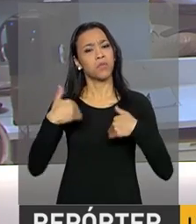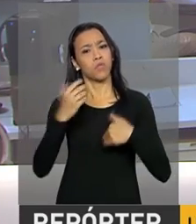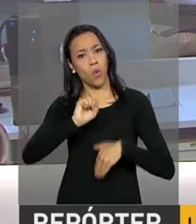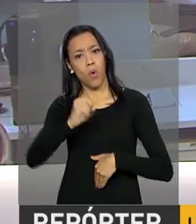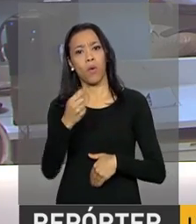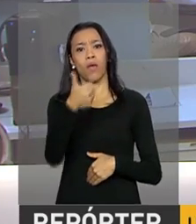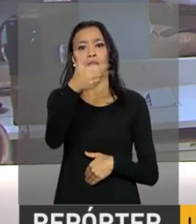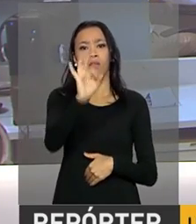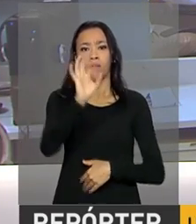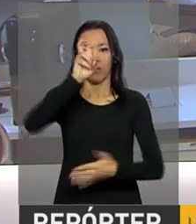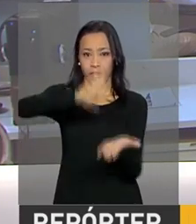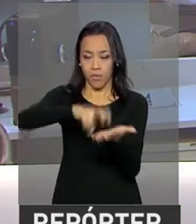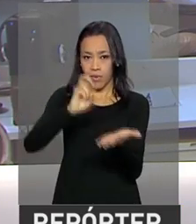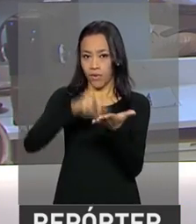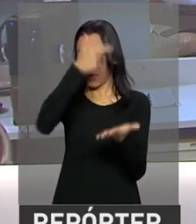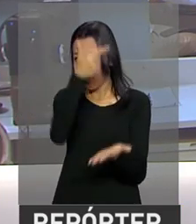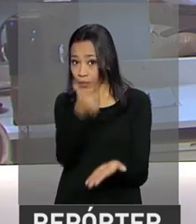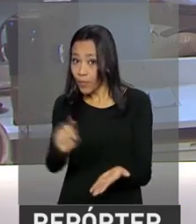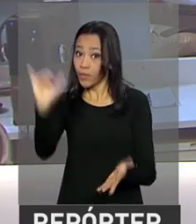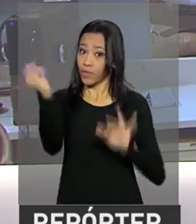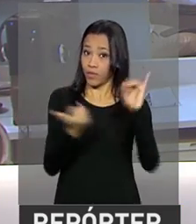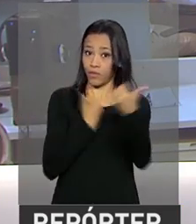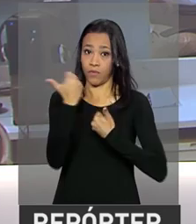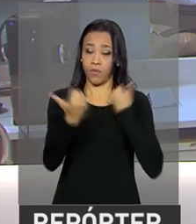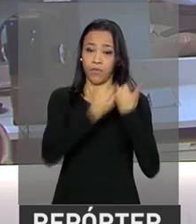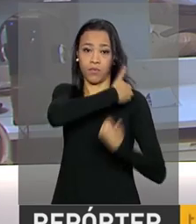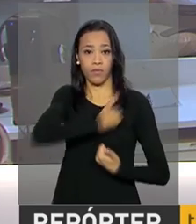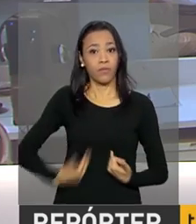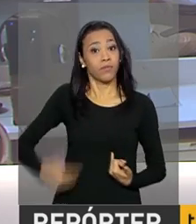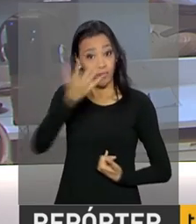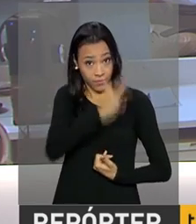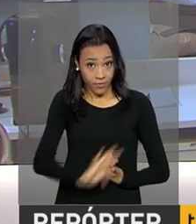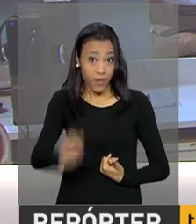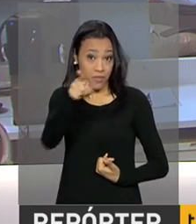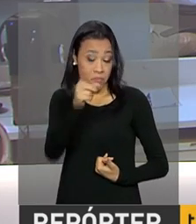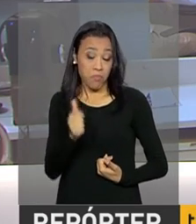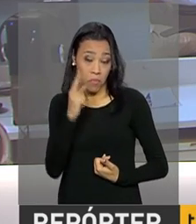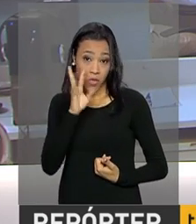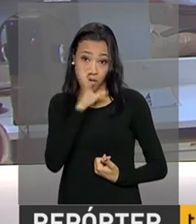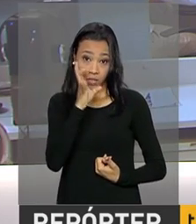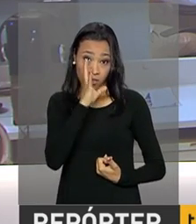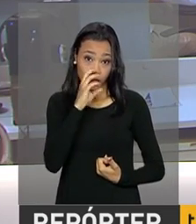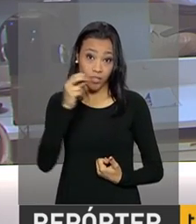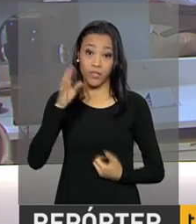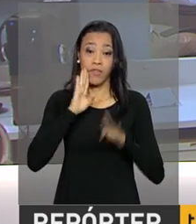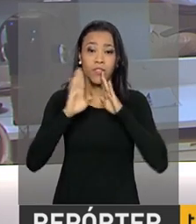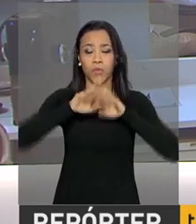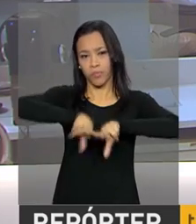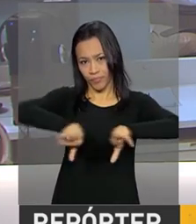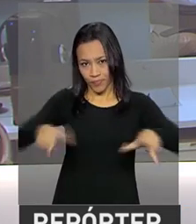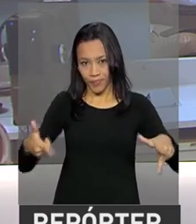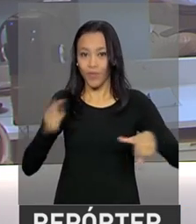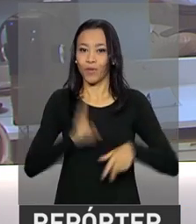às 10 da manhã com outras informações do governo federal. Acompanhe também as novidades em nossas redes